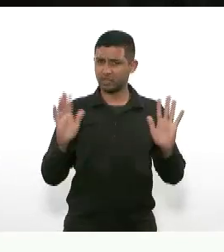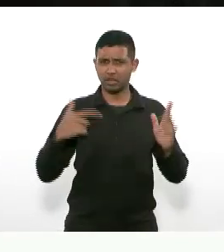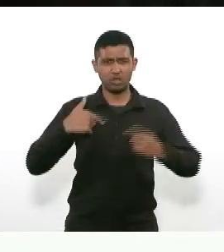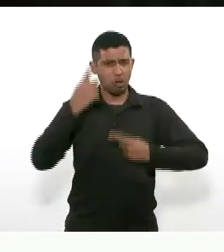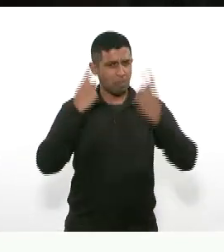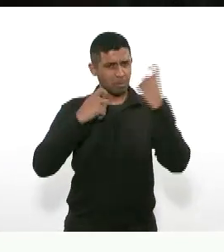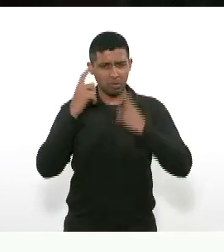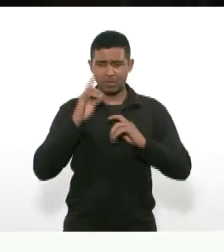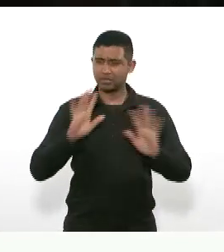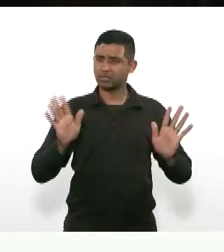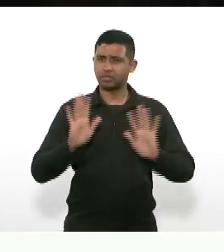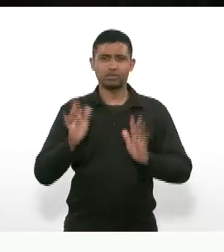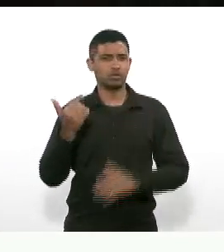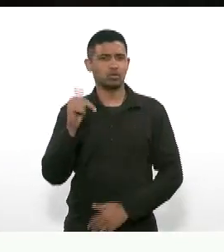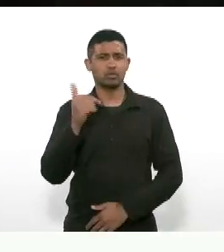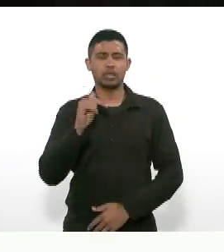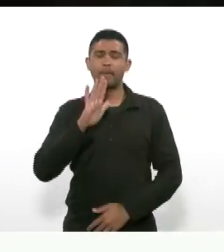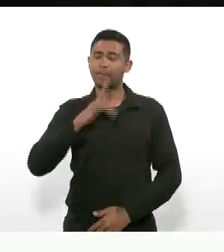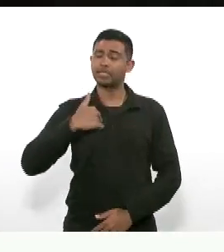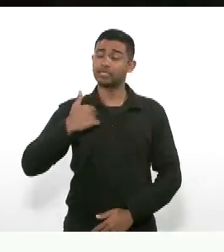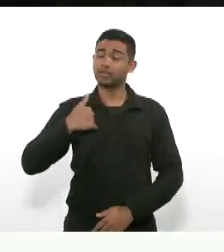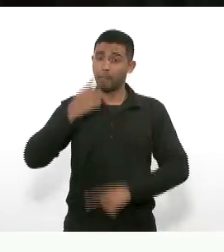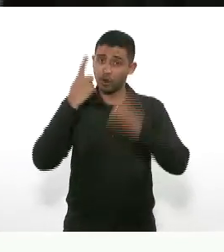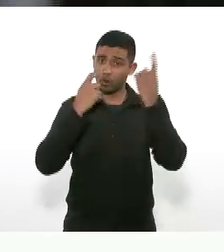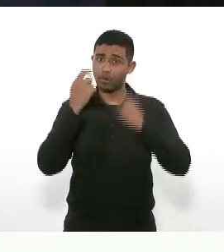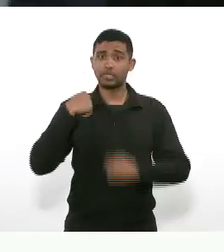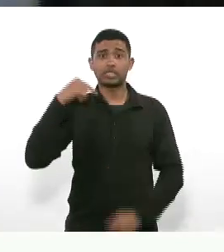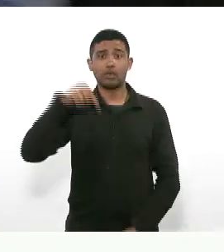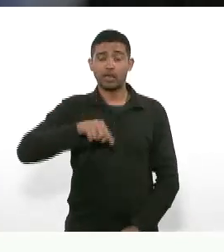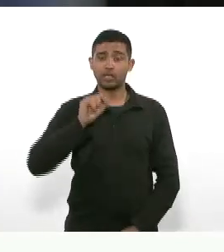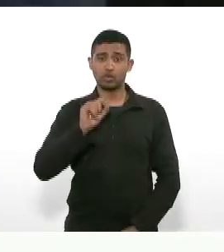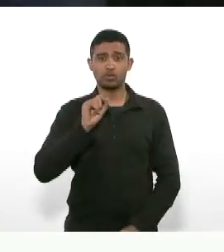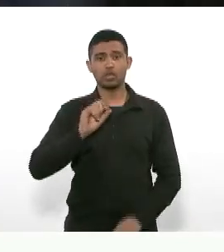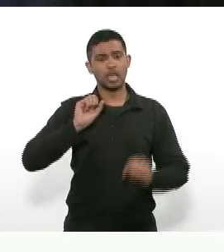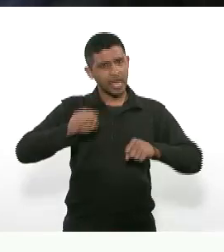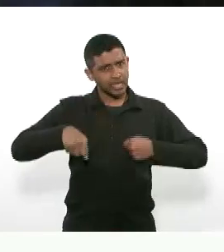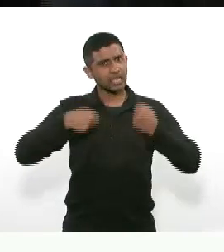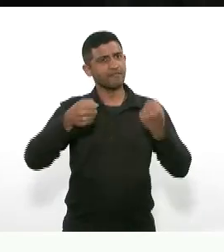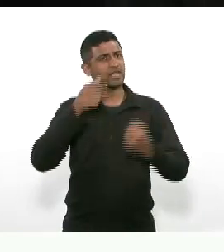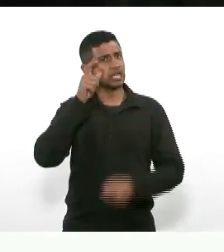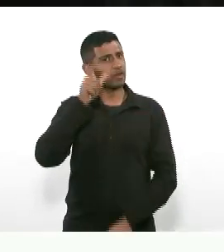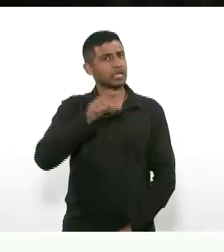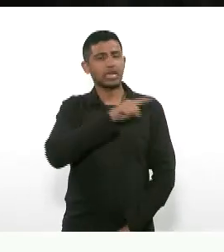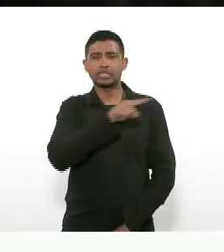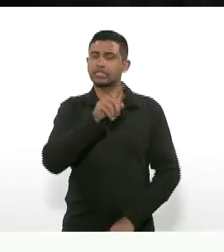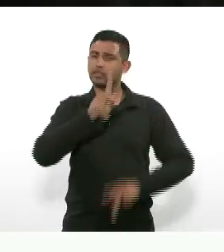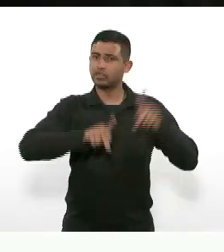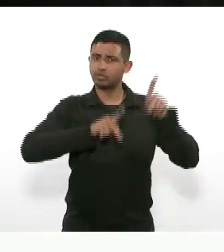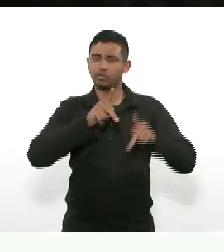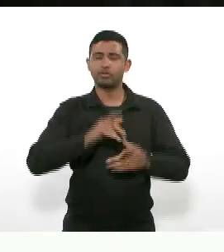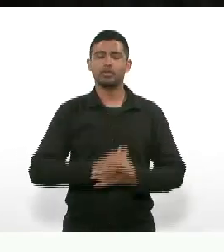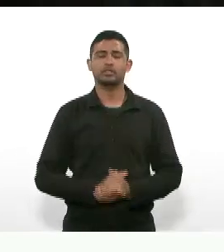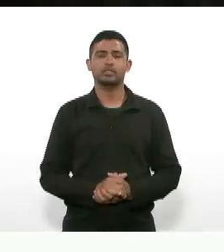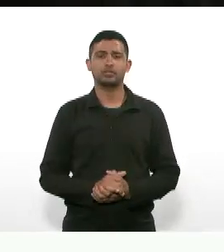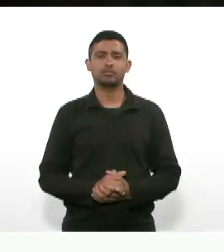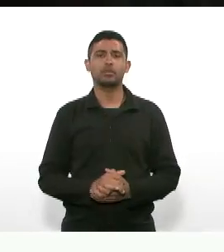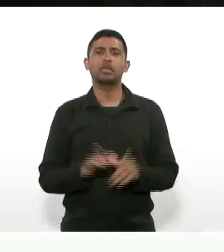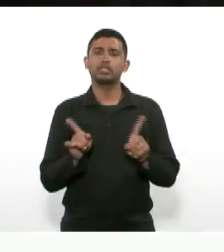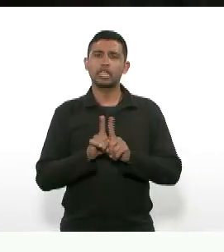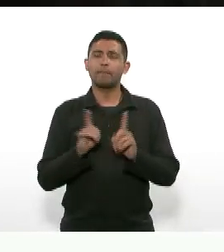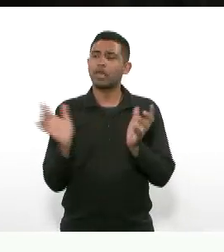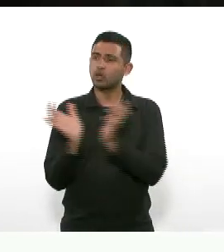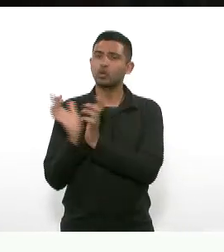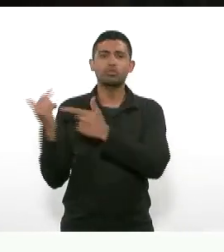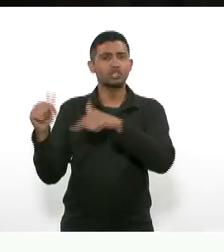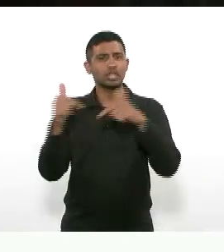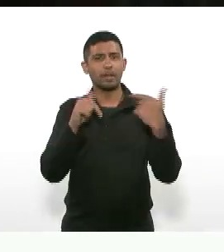de governo. A minha preocupação aqui é a defesa dos interesses da população e dos trabalhadores